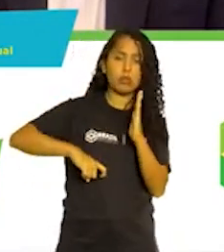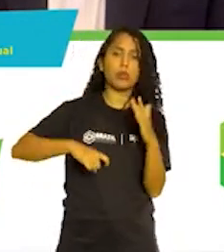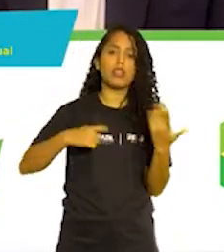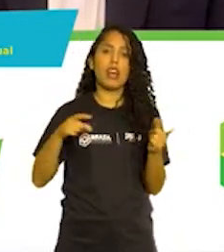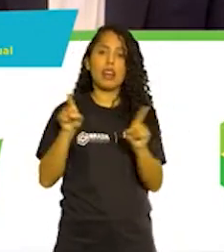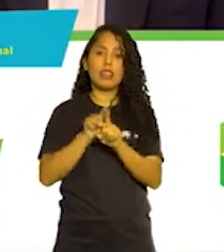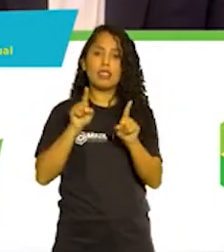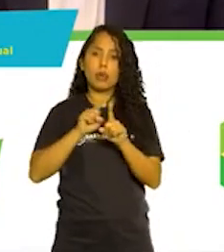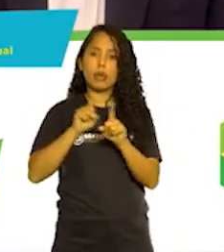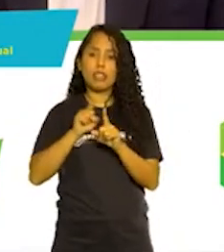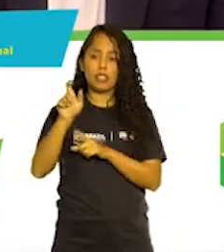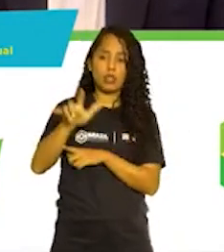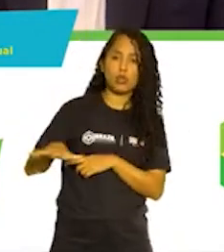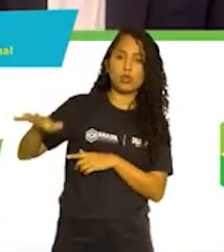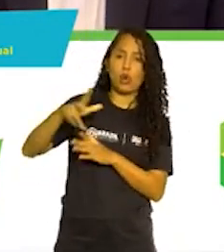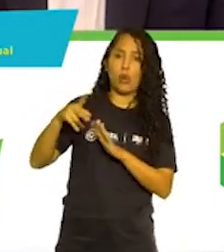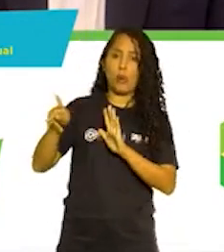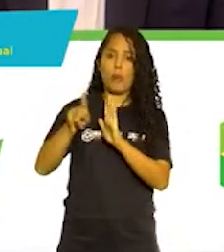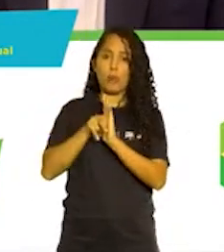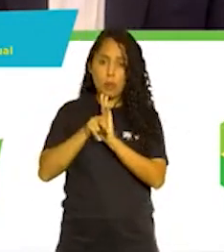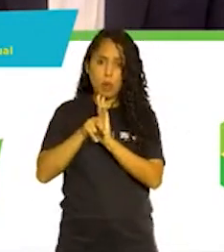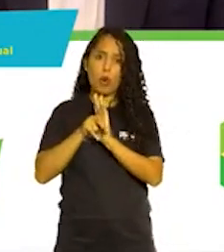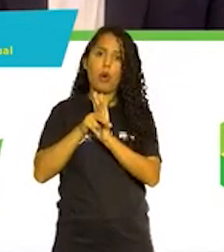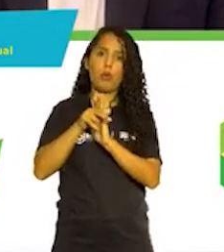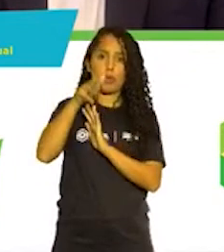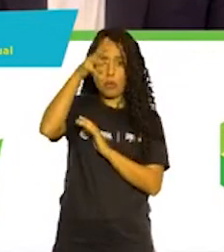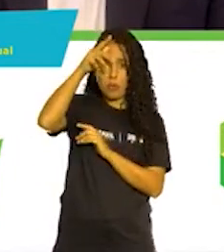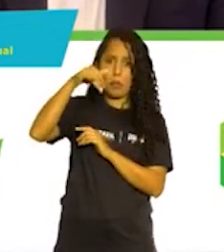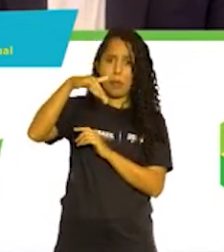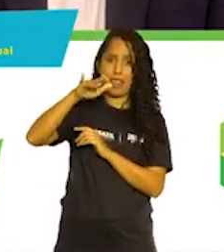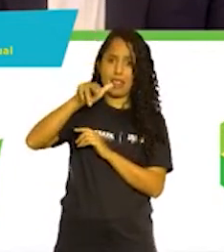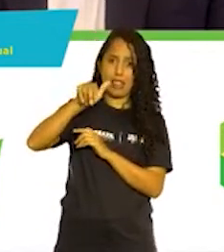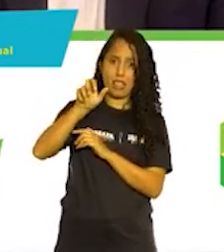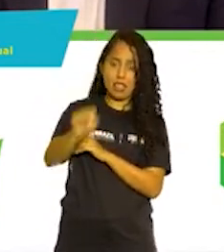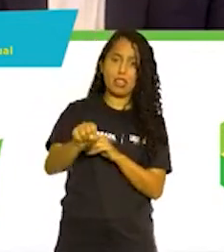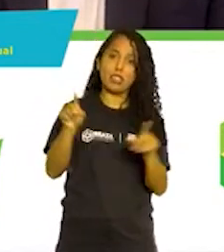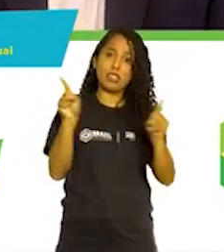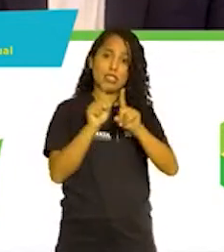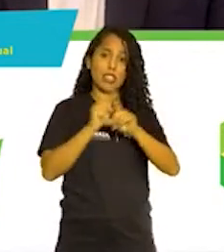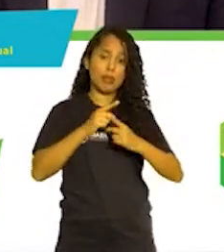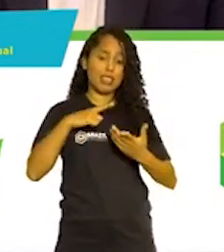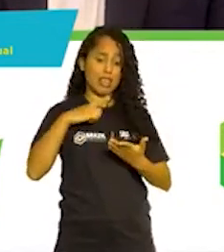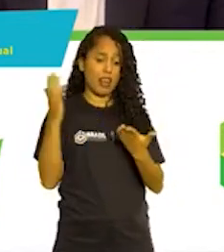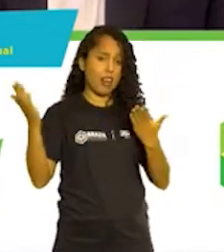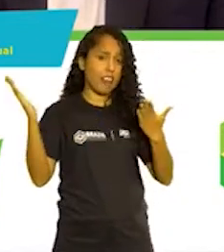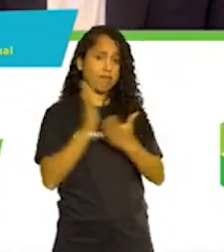de Manaus, ninguém quer mexer nisso, né? Porque isso é um vespeiro, porque se você puxa de um lado,